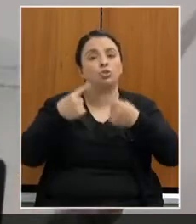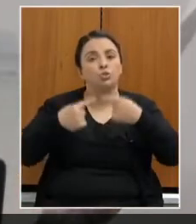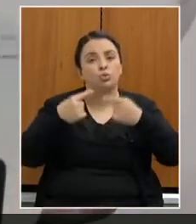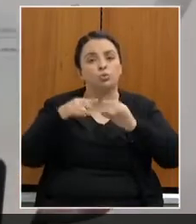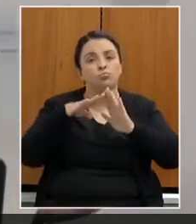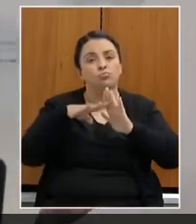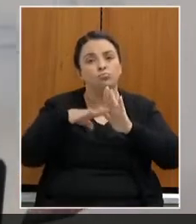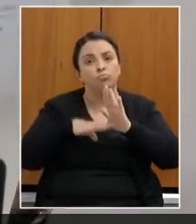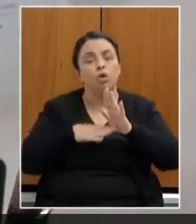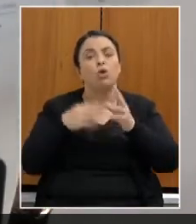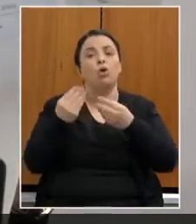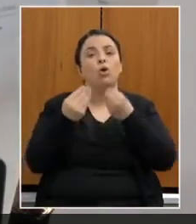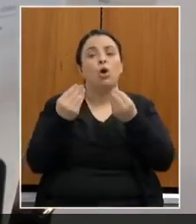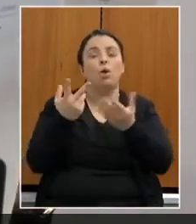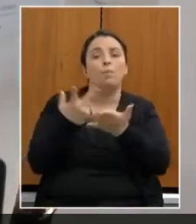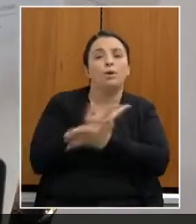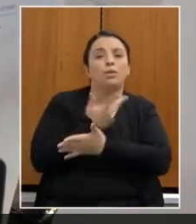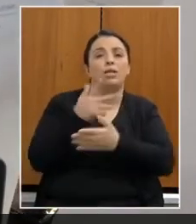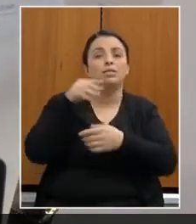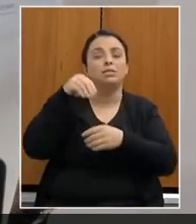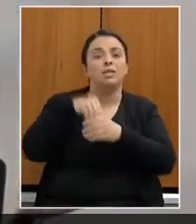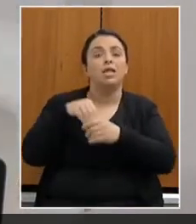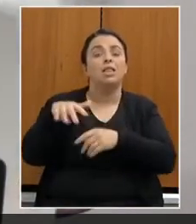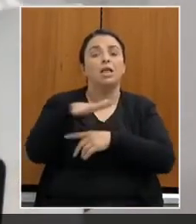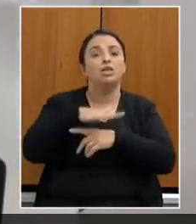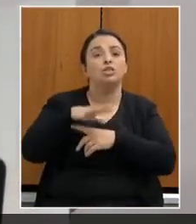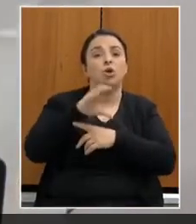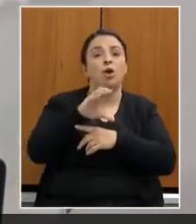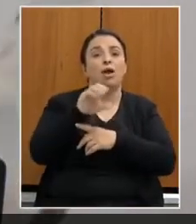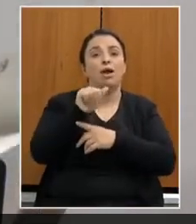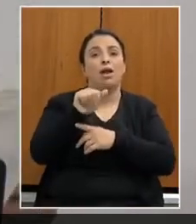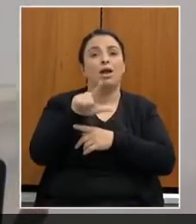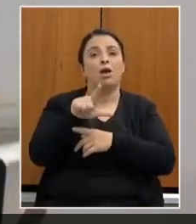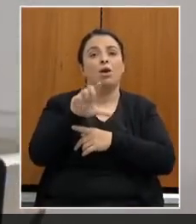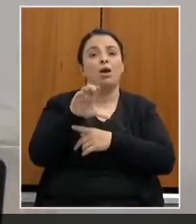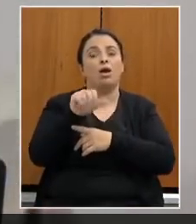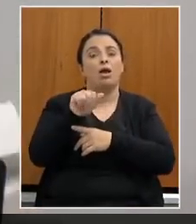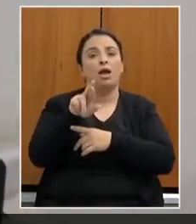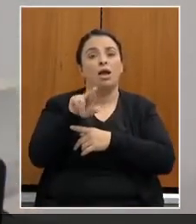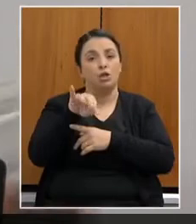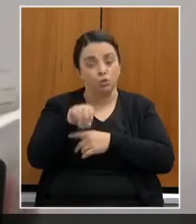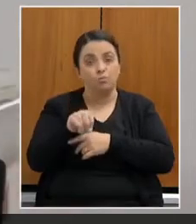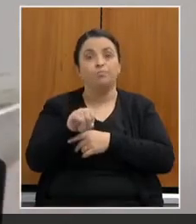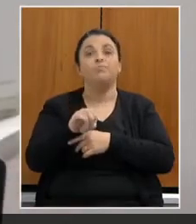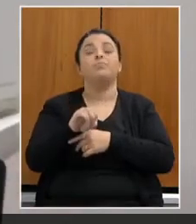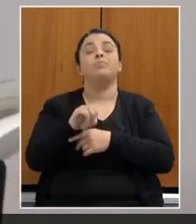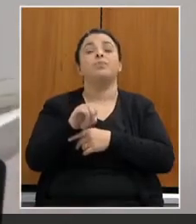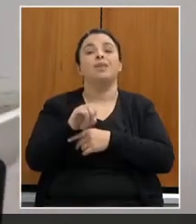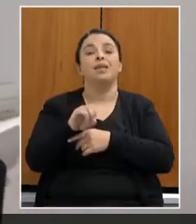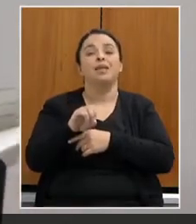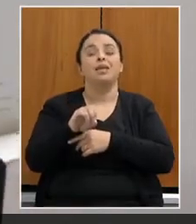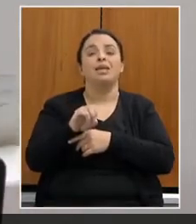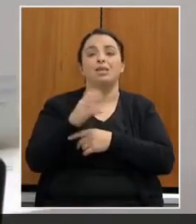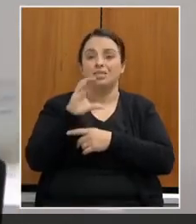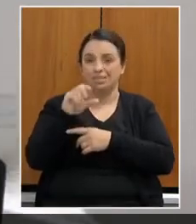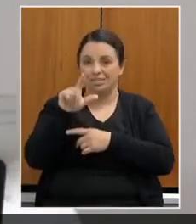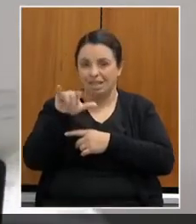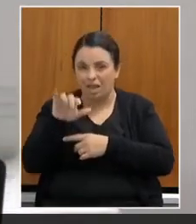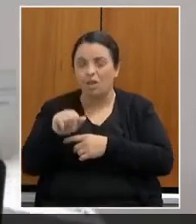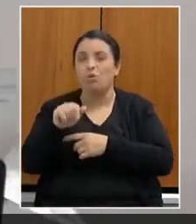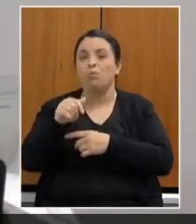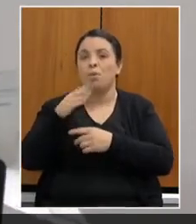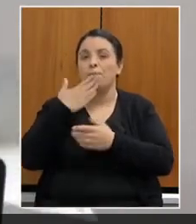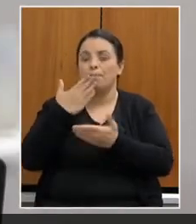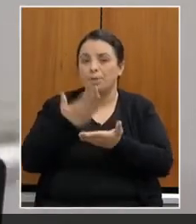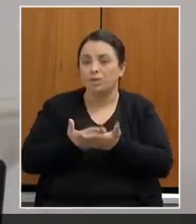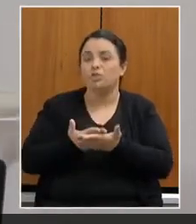intermunicipal de saúde da região do Calcário. E, finalmente, do CELIN da Cintroncel, o deputado que subscreve